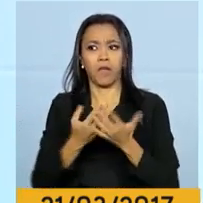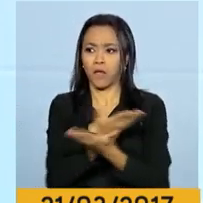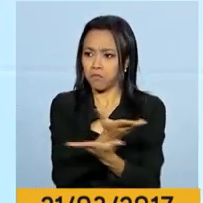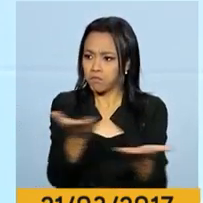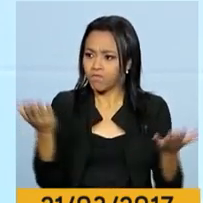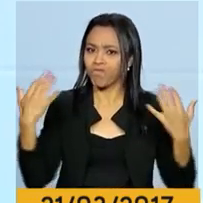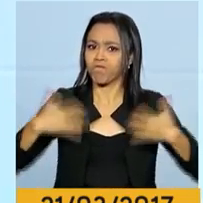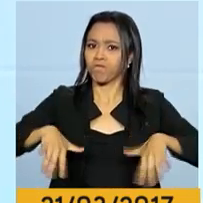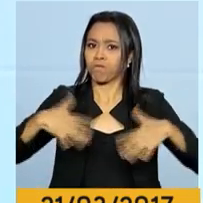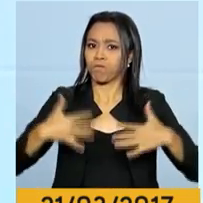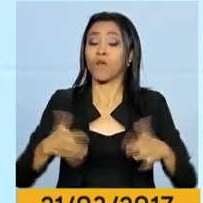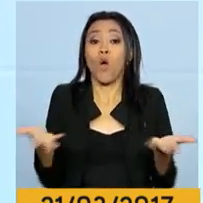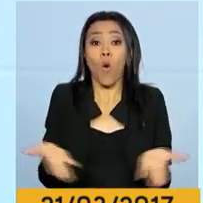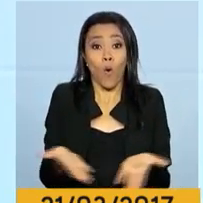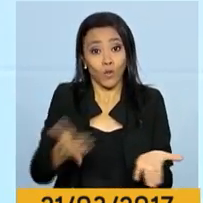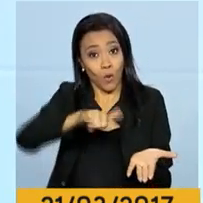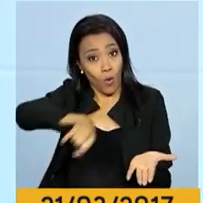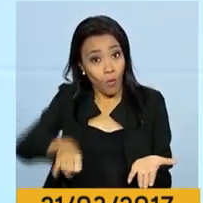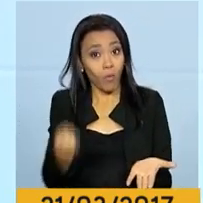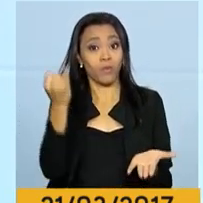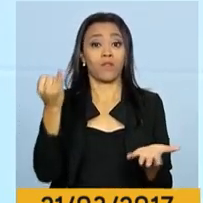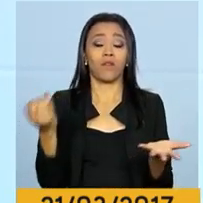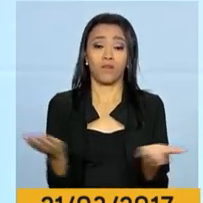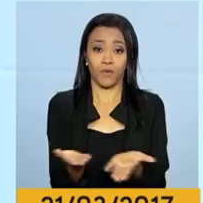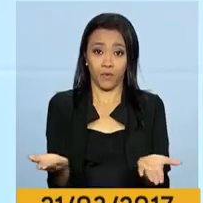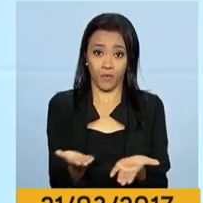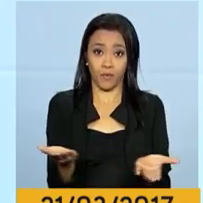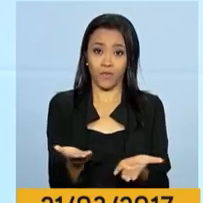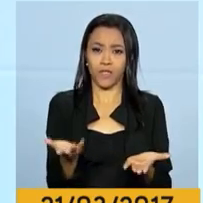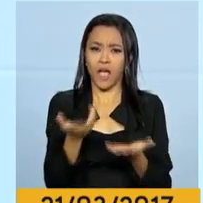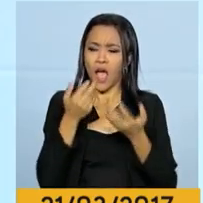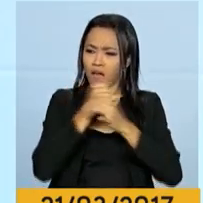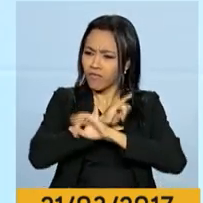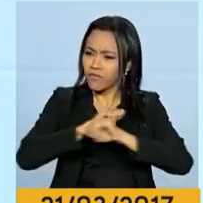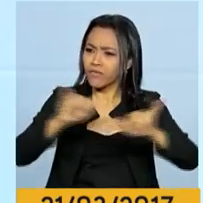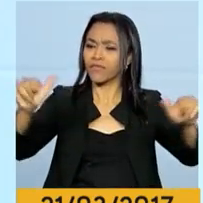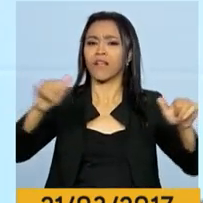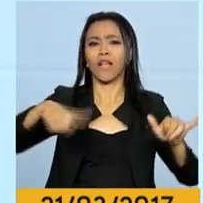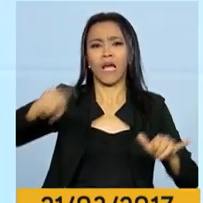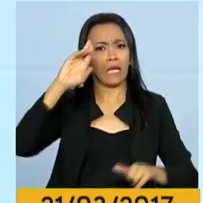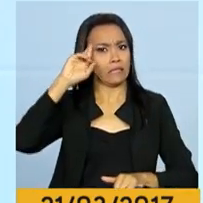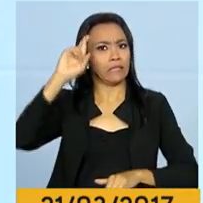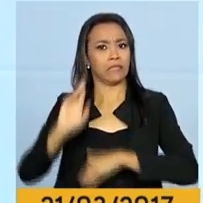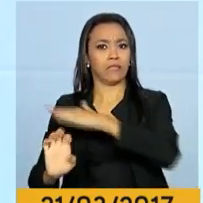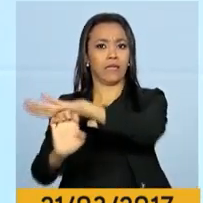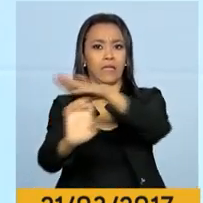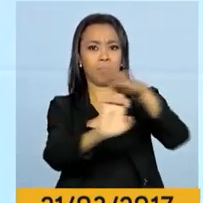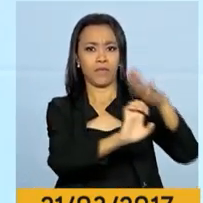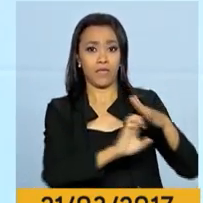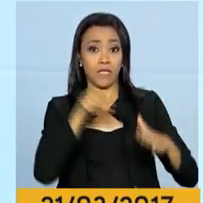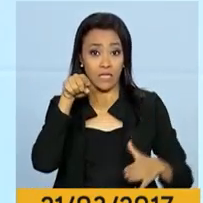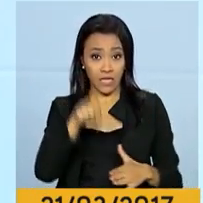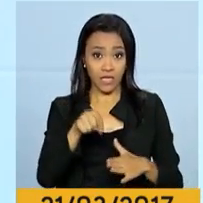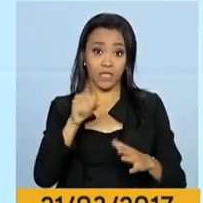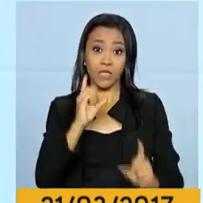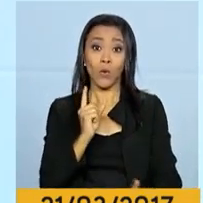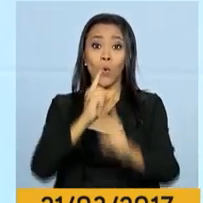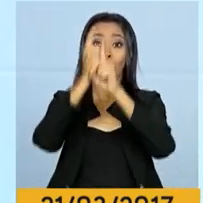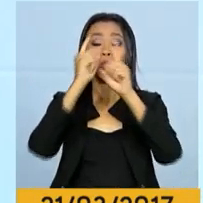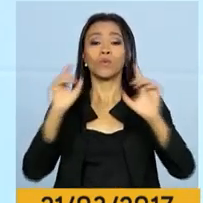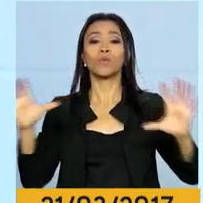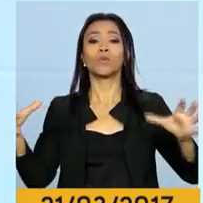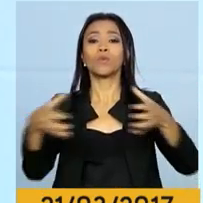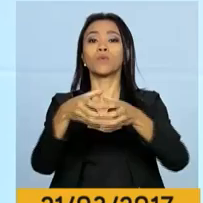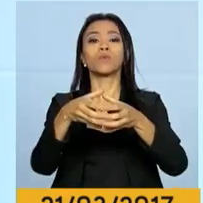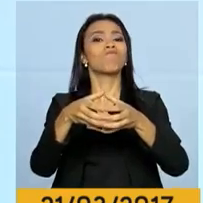hoje, mais uma oportunidade de falar a empresários neste Conselho das Américas. E por isso que